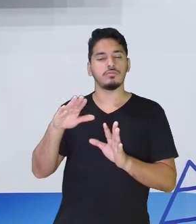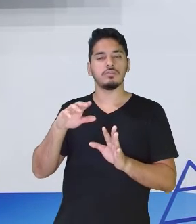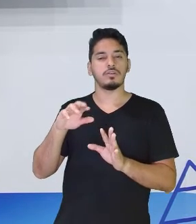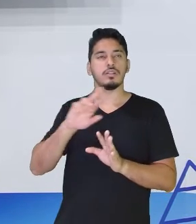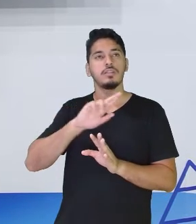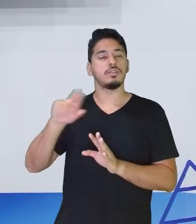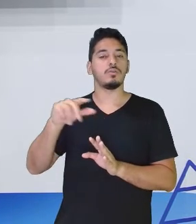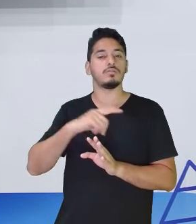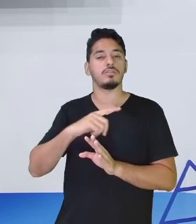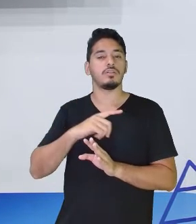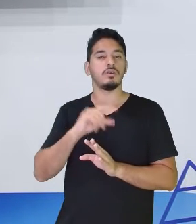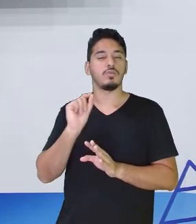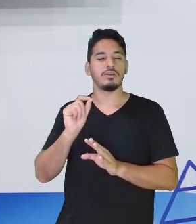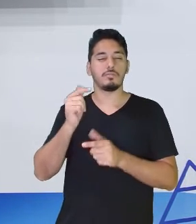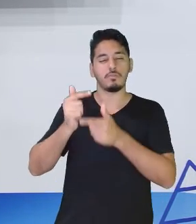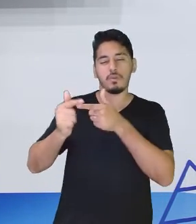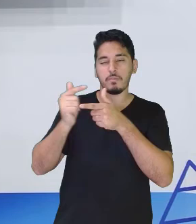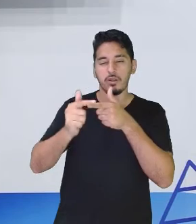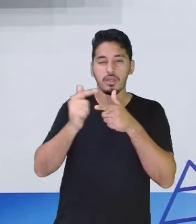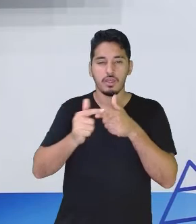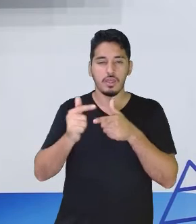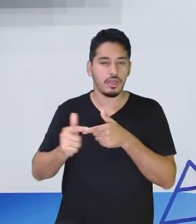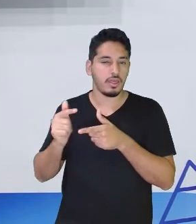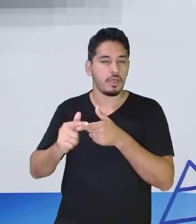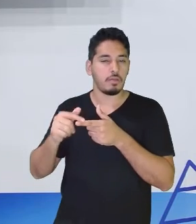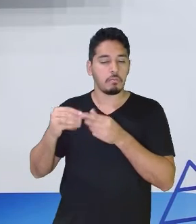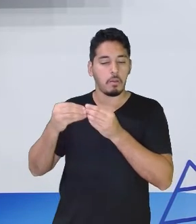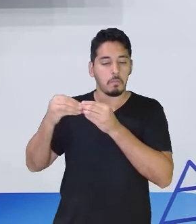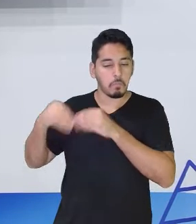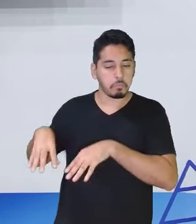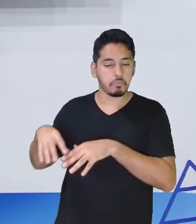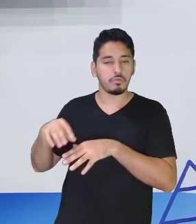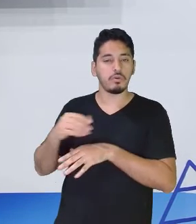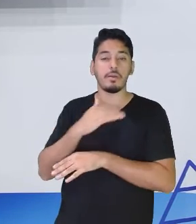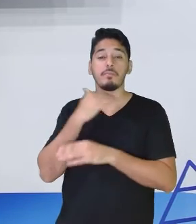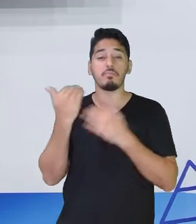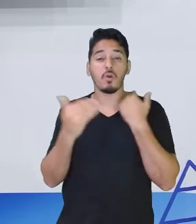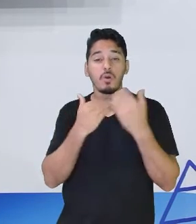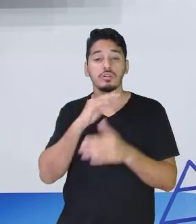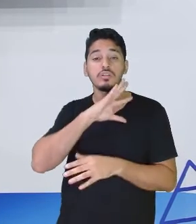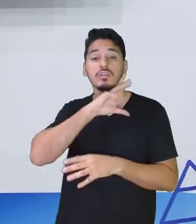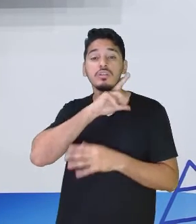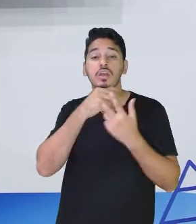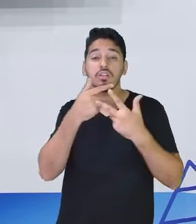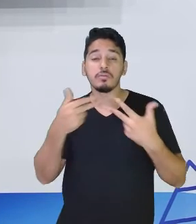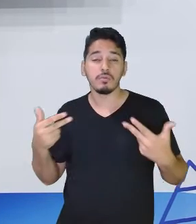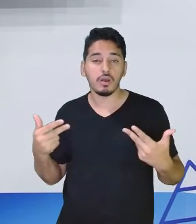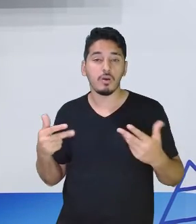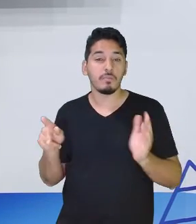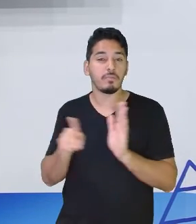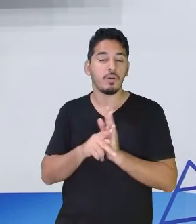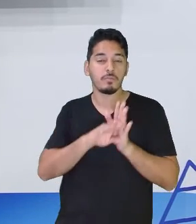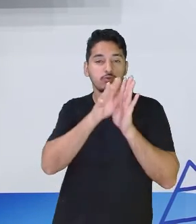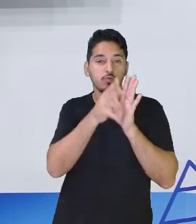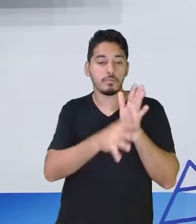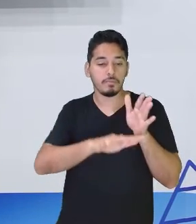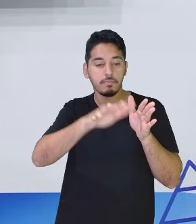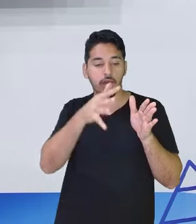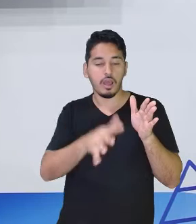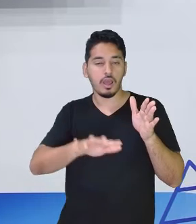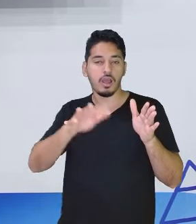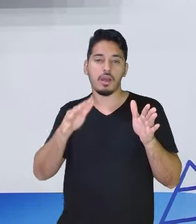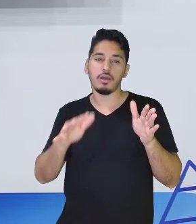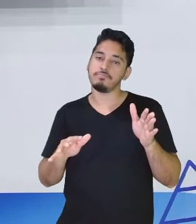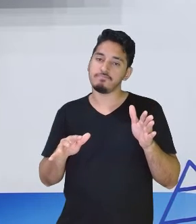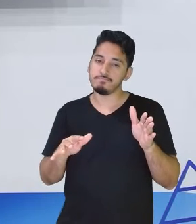não traga tanto transtorno, tantos prejuízos, tanta morte de animais, principalmente animais aquáticos, né,